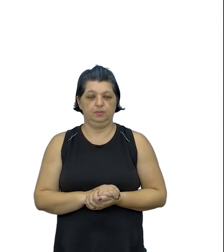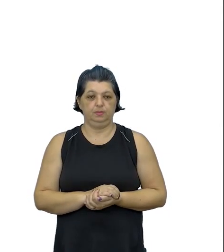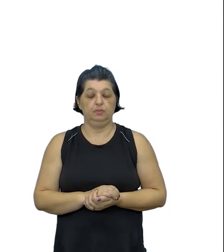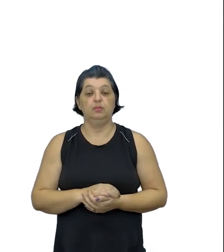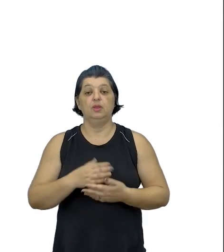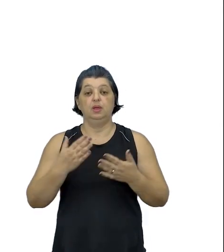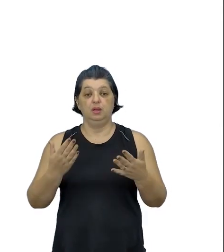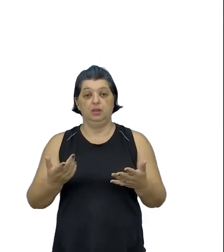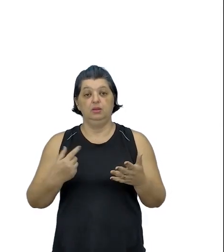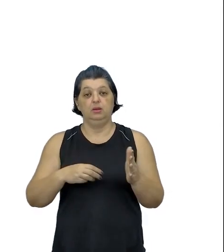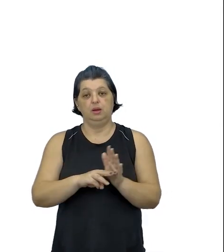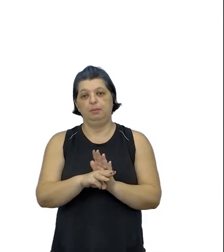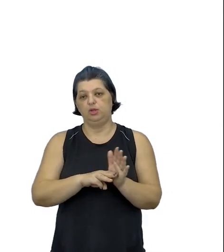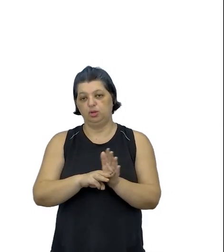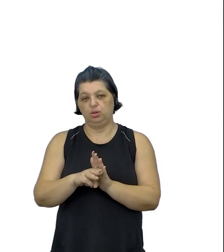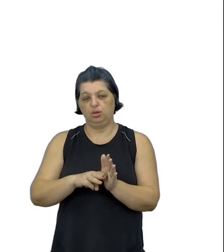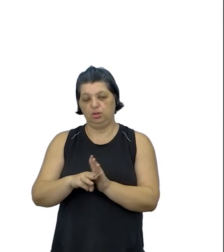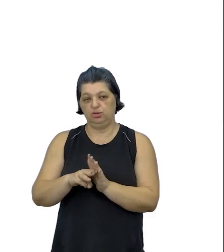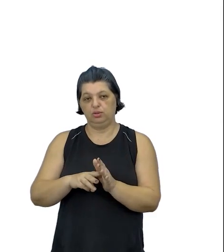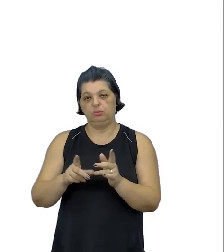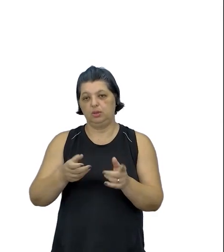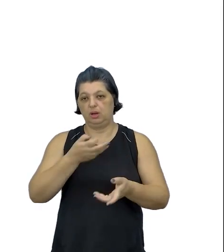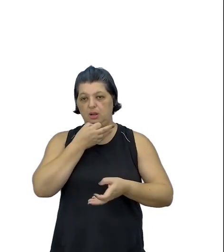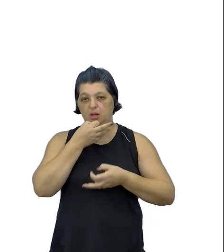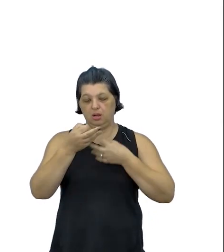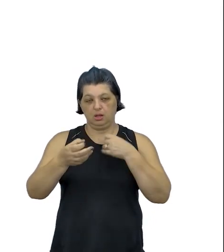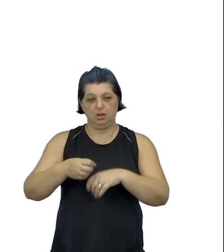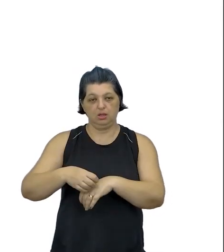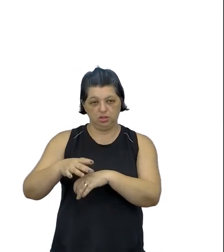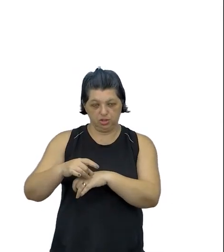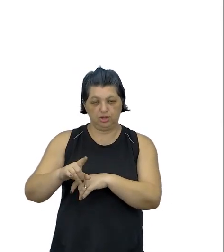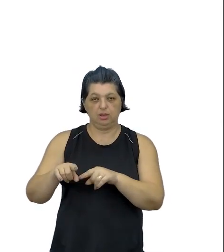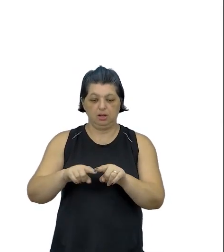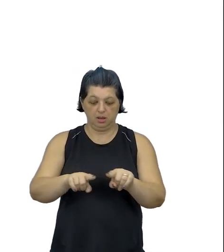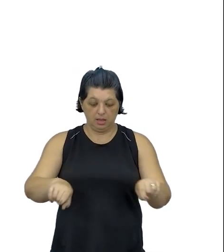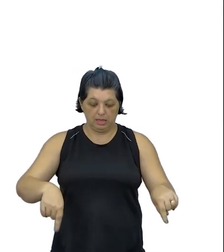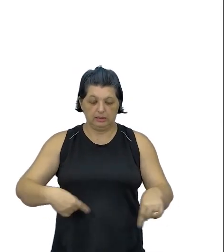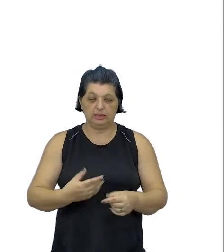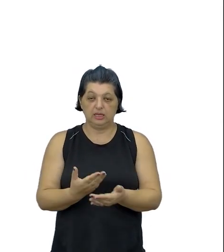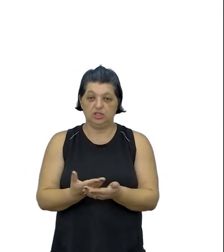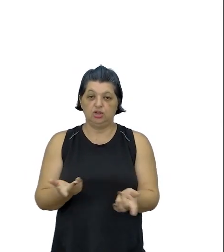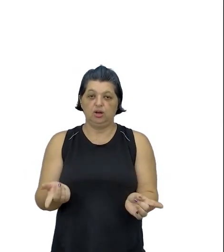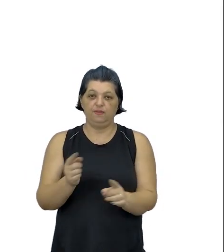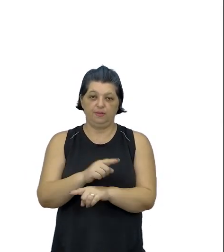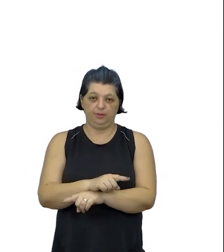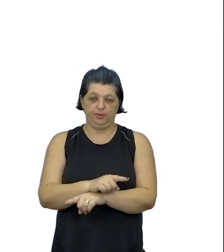Então, metodologia, a sugestão é a metodologia da sala de aula invertida.